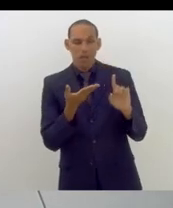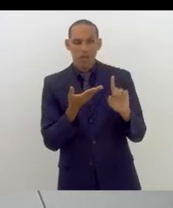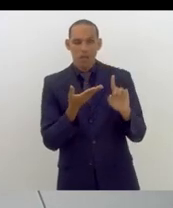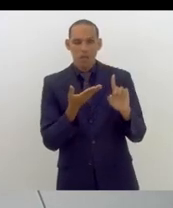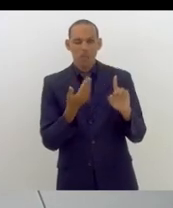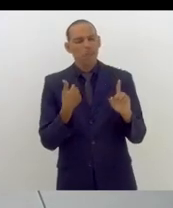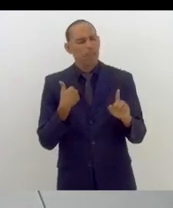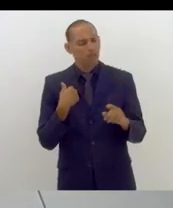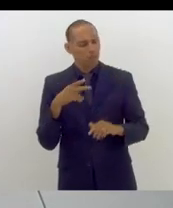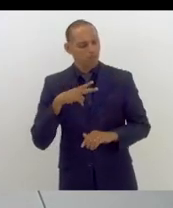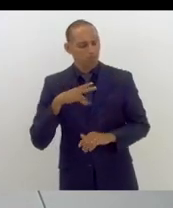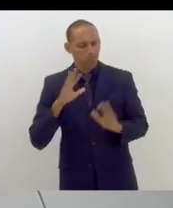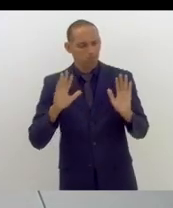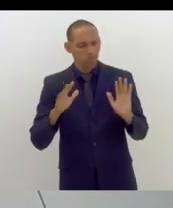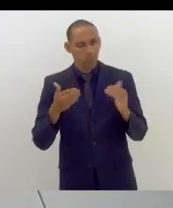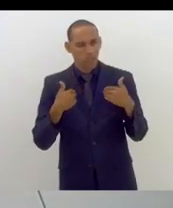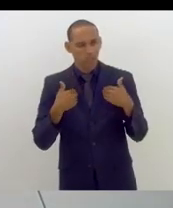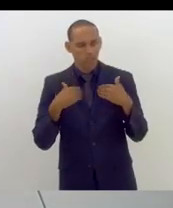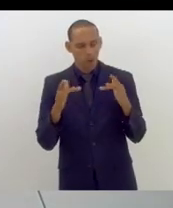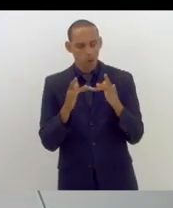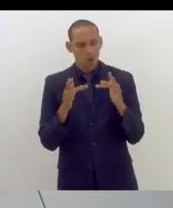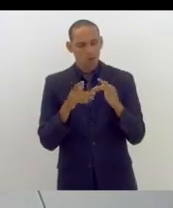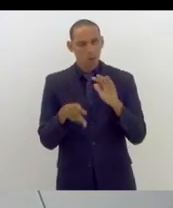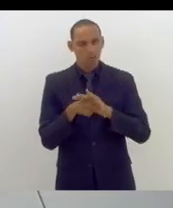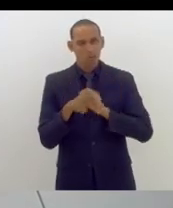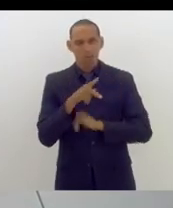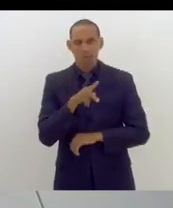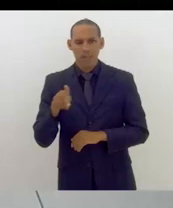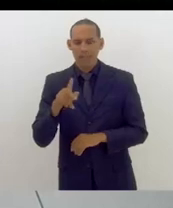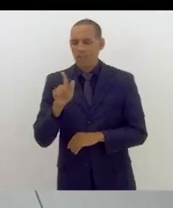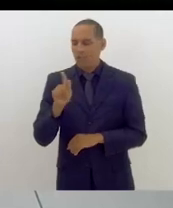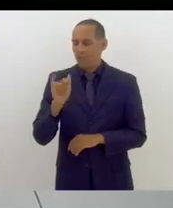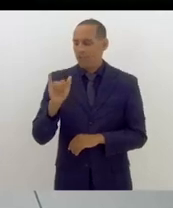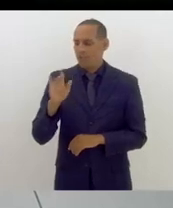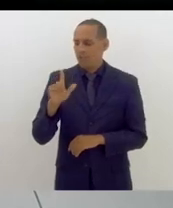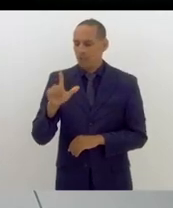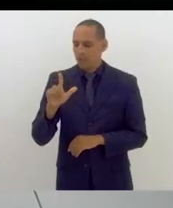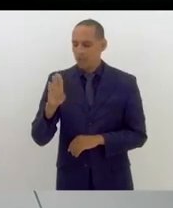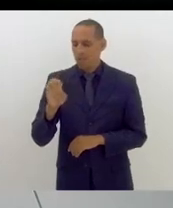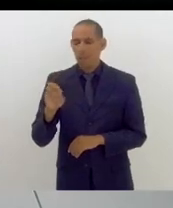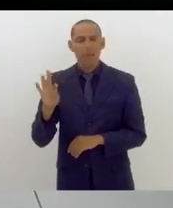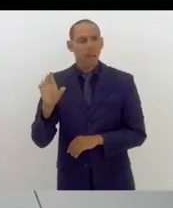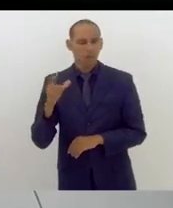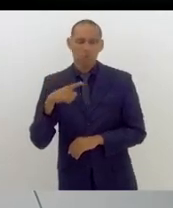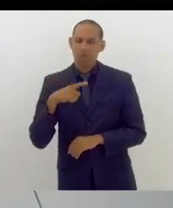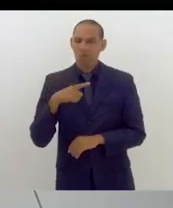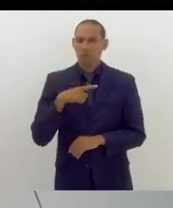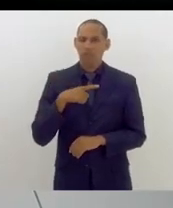particularmente eu tenho o contato do Presidente o Gilberto da capoech